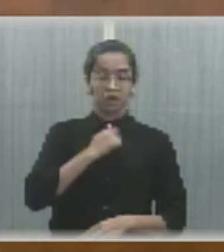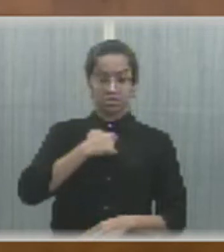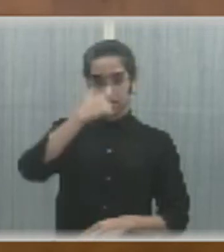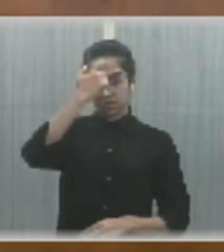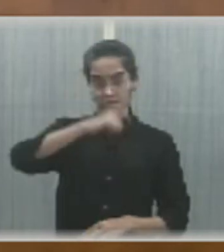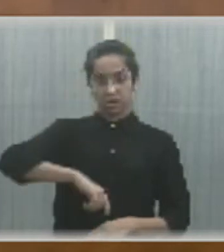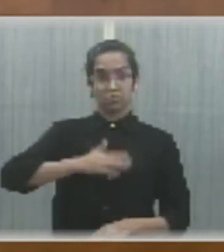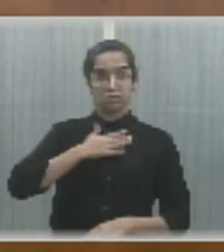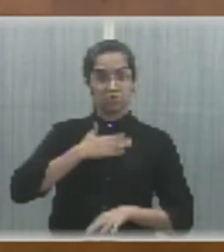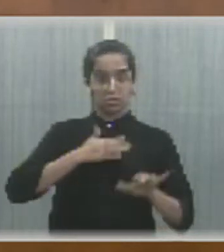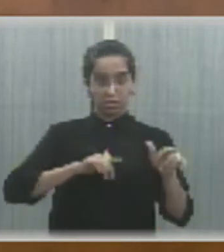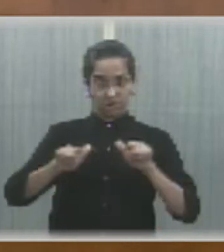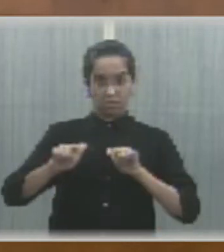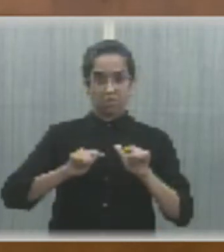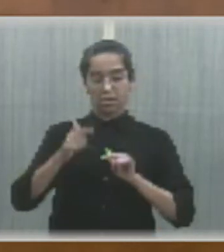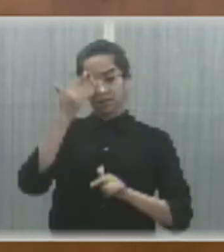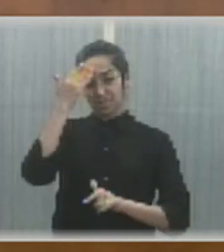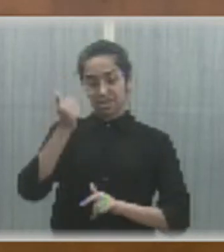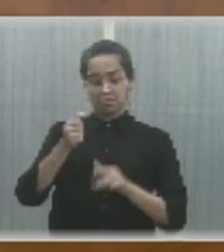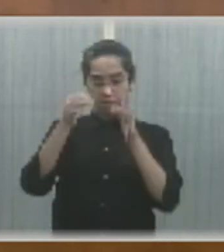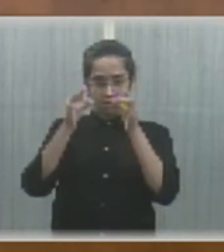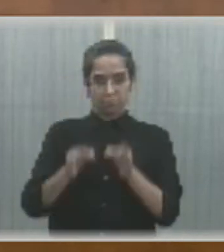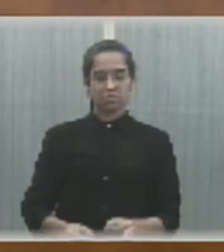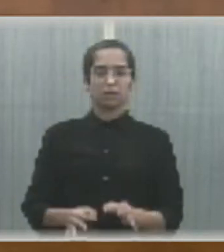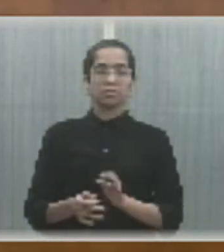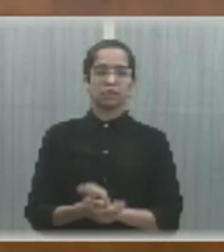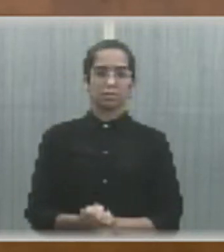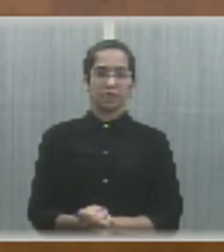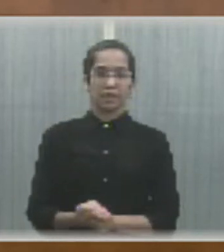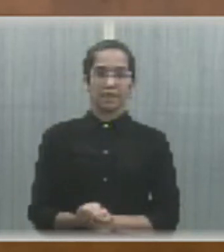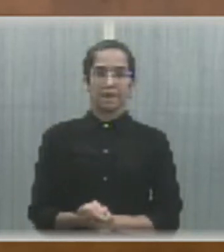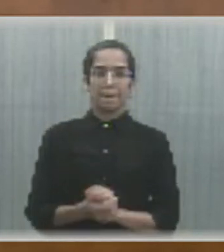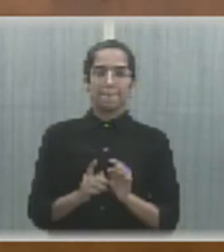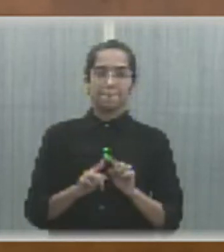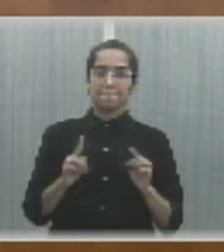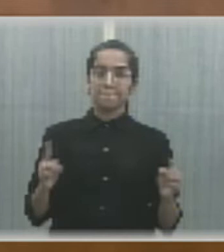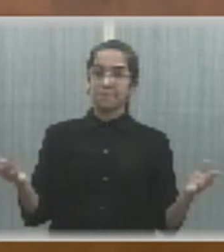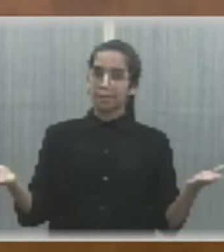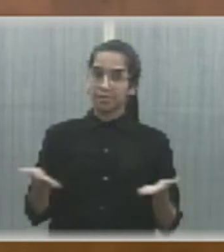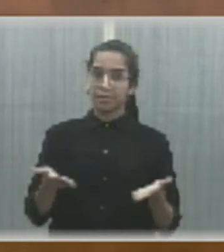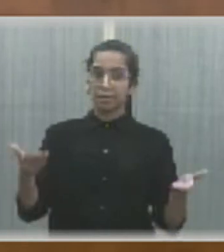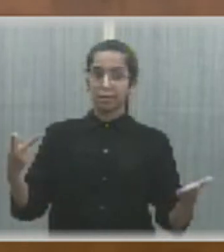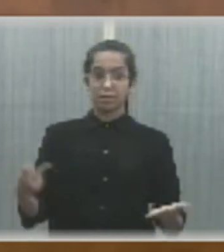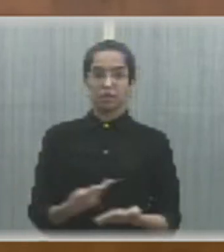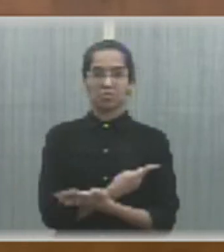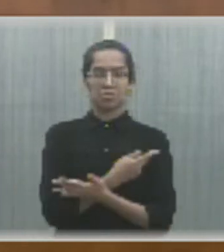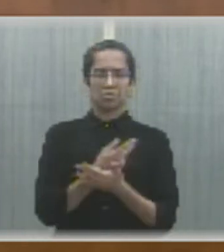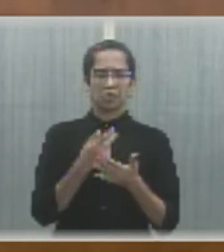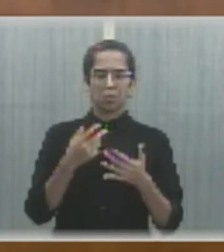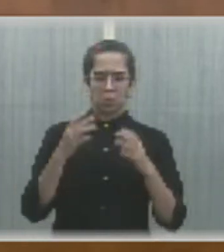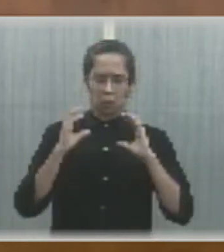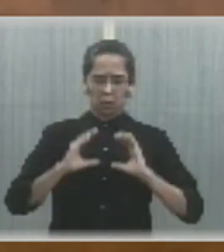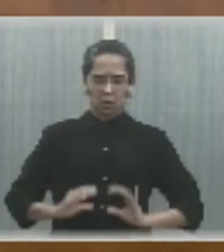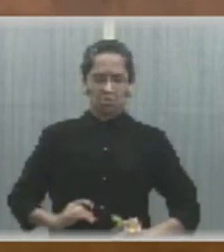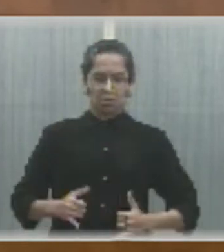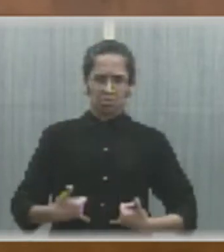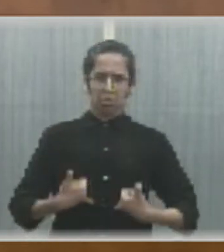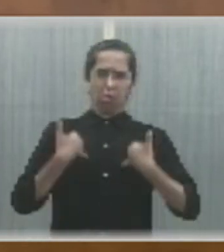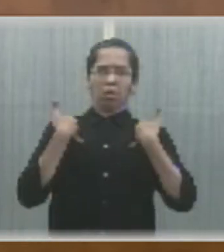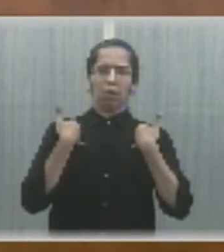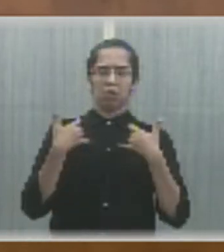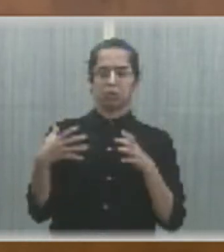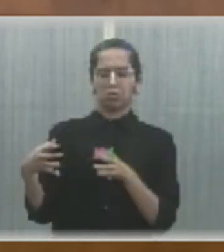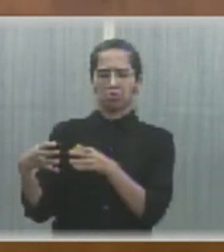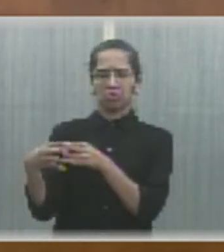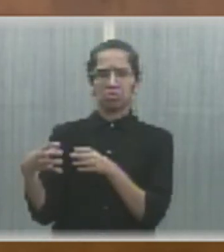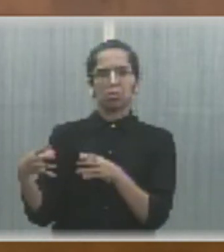trabalho dela sabe que é um trabalho decente. Mas o que está acontecendo nesse momento é uma postura arrogante de uma determinada